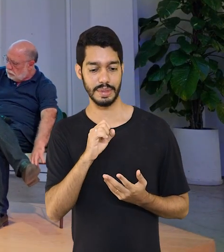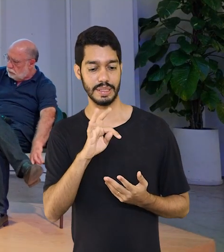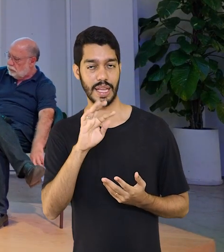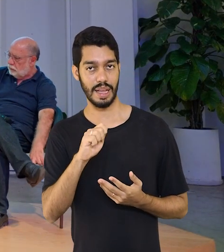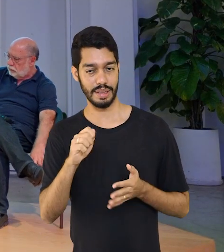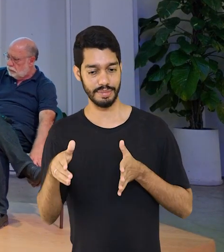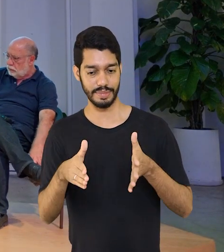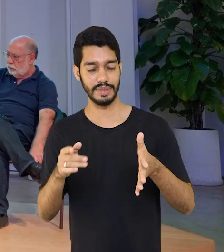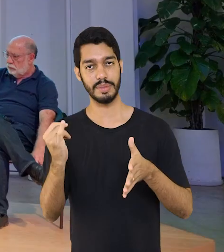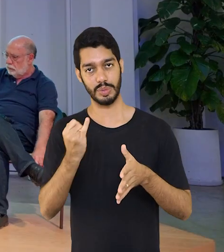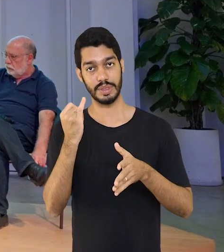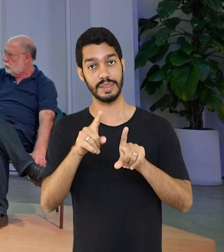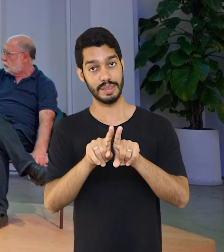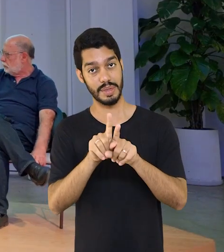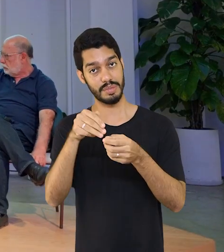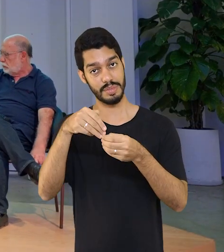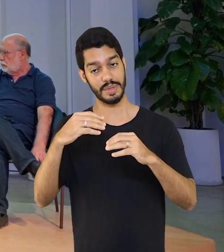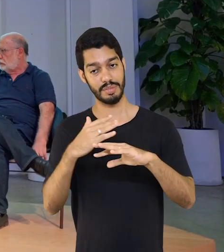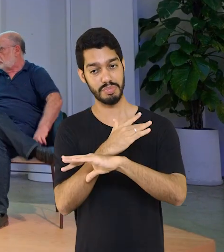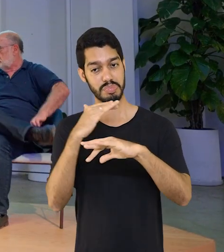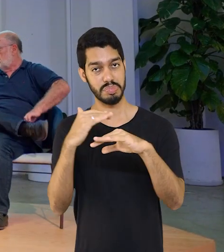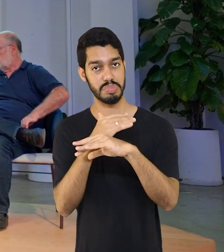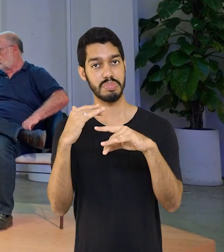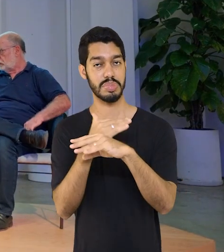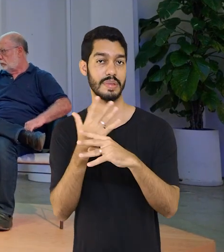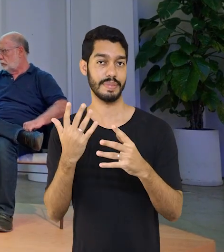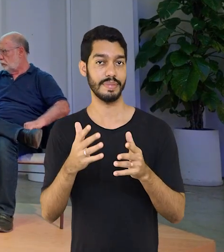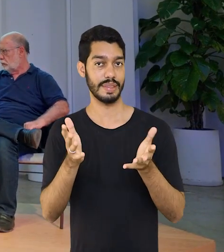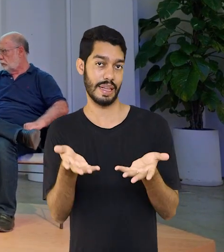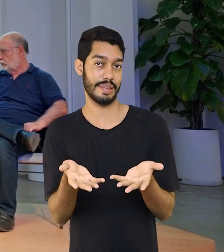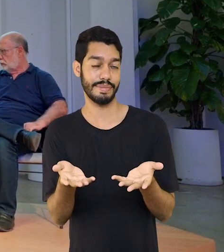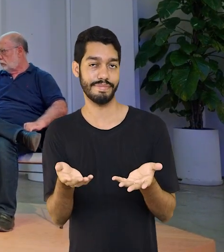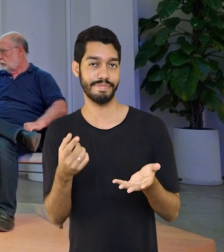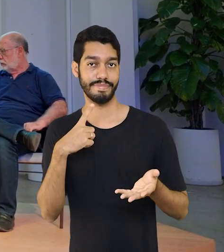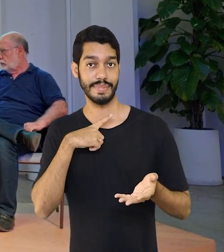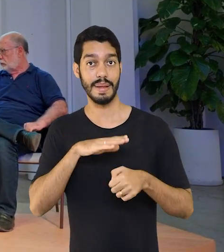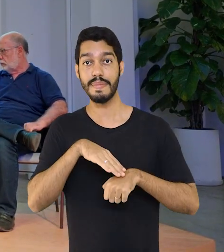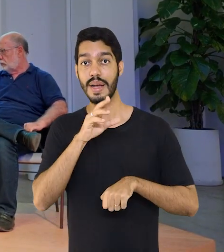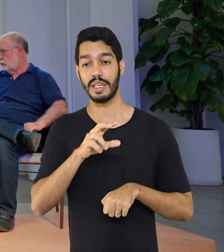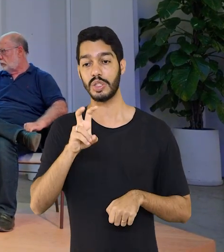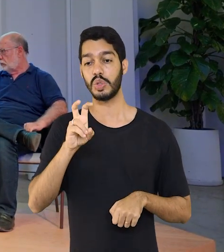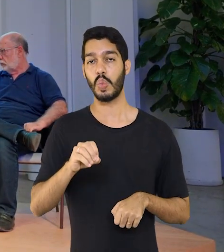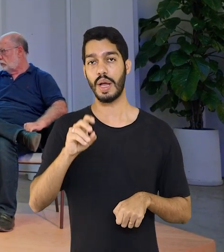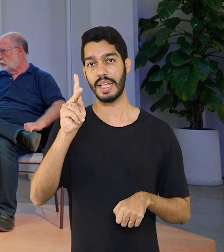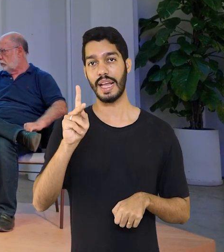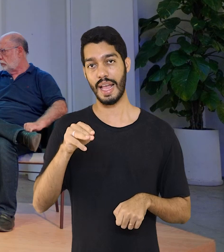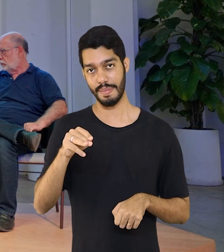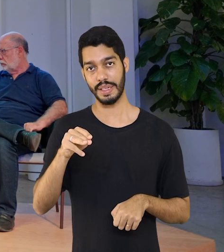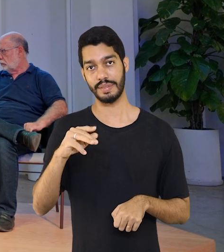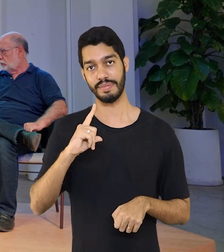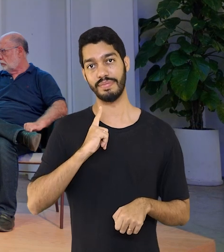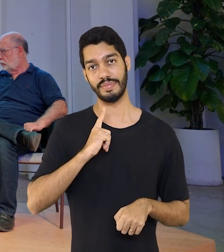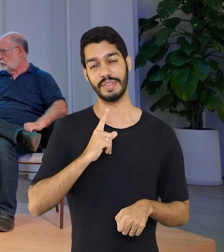ela é fundamental, e nas vias urbanas a OMS já disse que, enfim, mais de 50 km